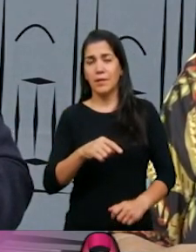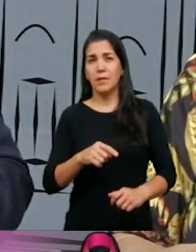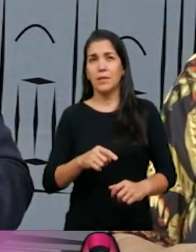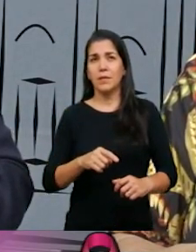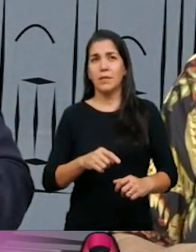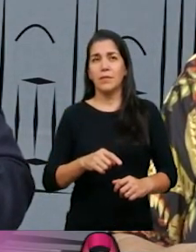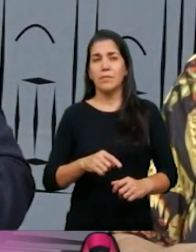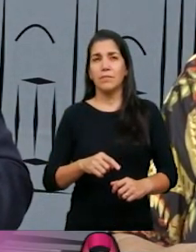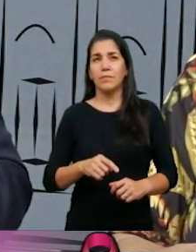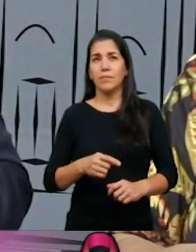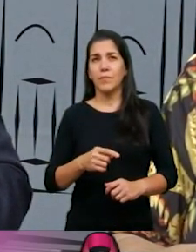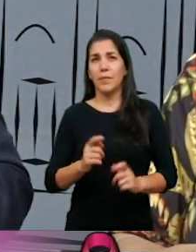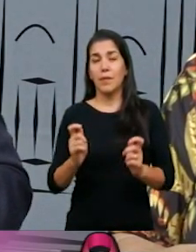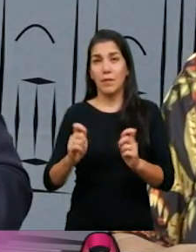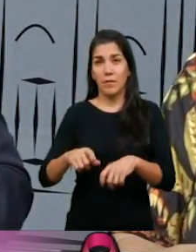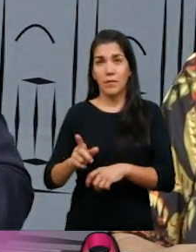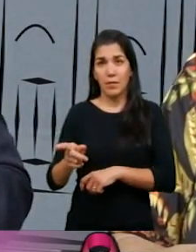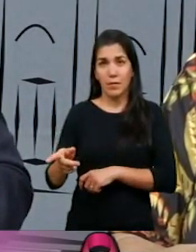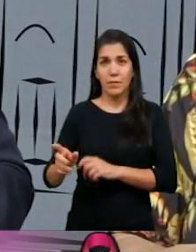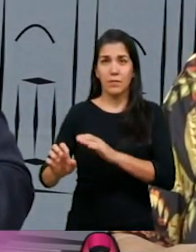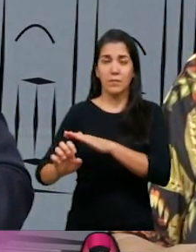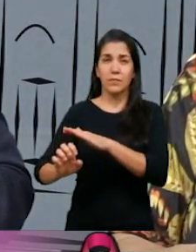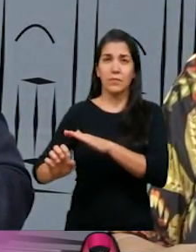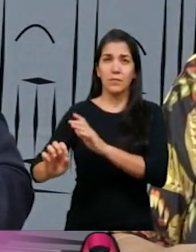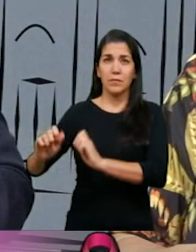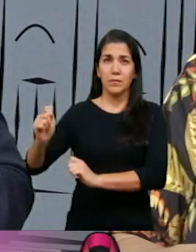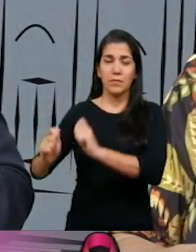Parque Industrial Alexandre Biagi